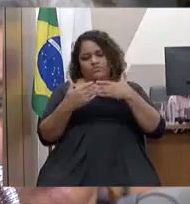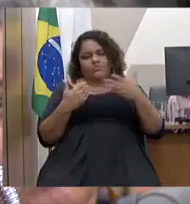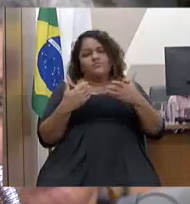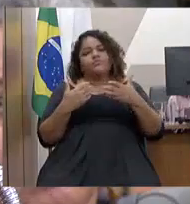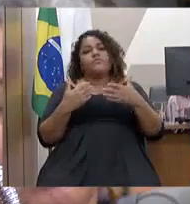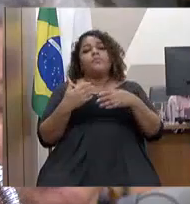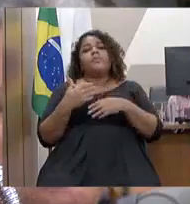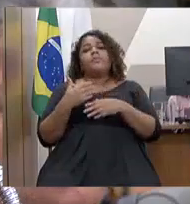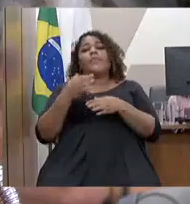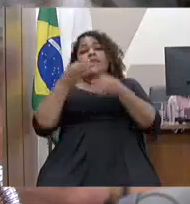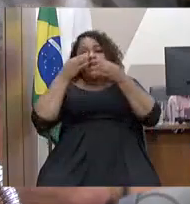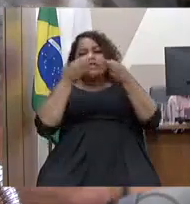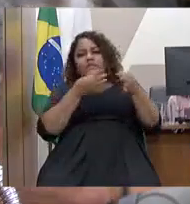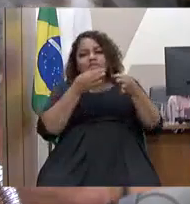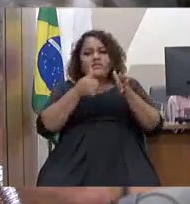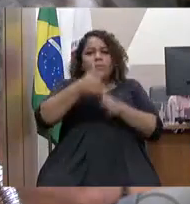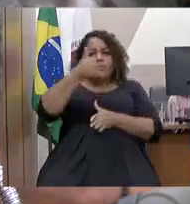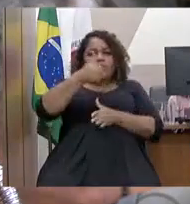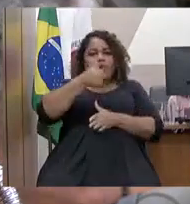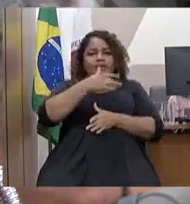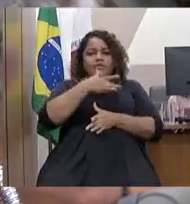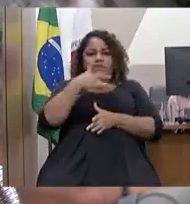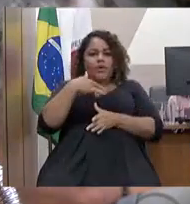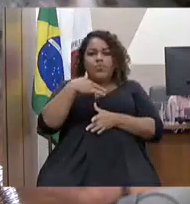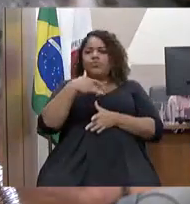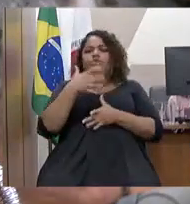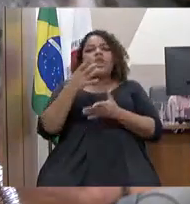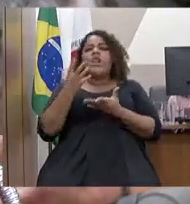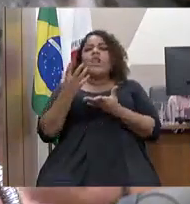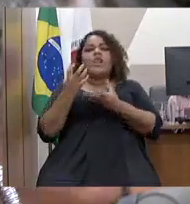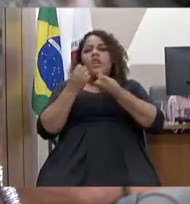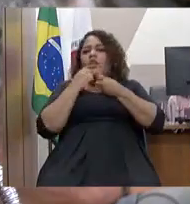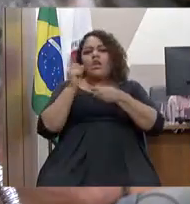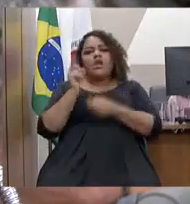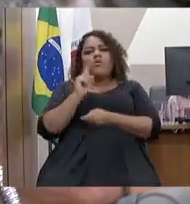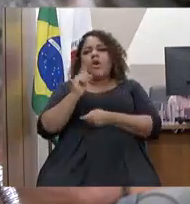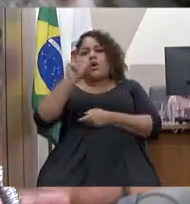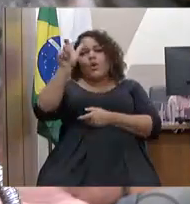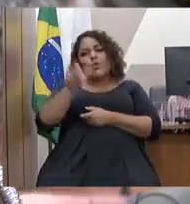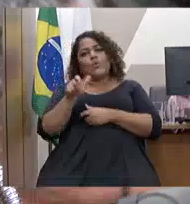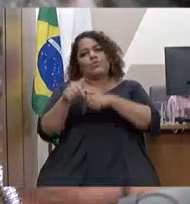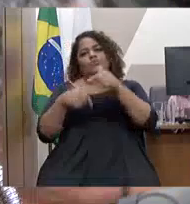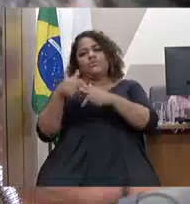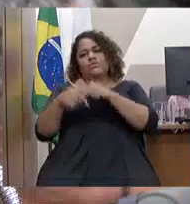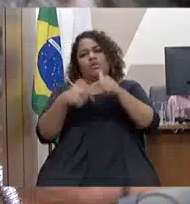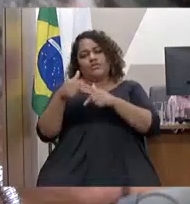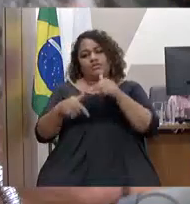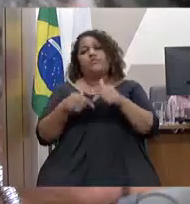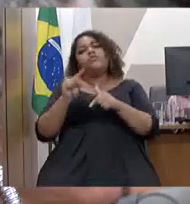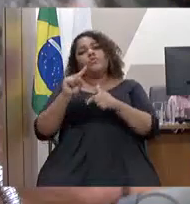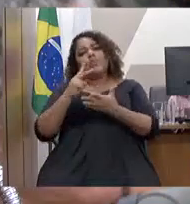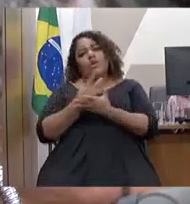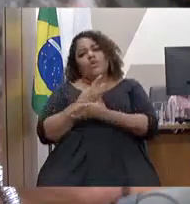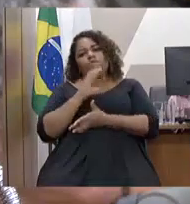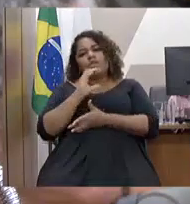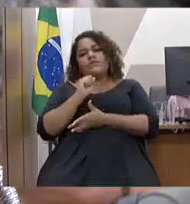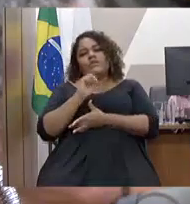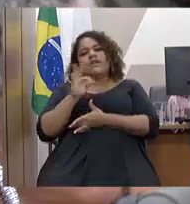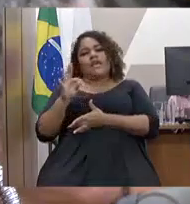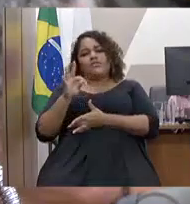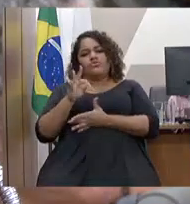atenção primária saúde acaba não acolhendo os trabalhadores que fazem acidente de trabalho então assim